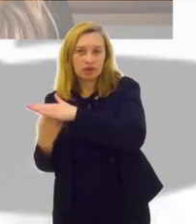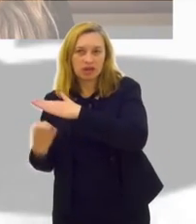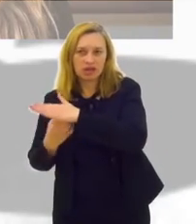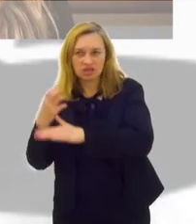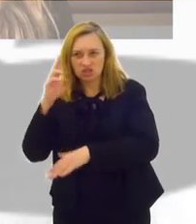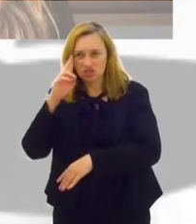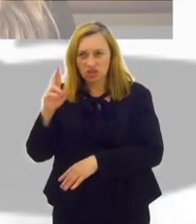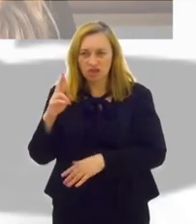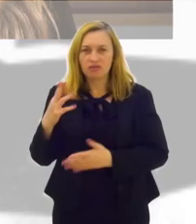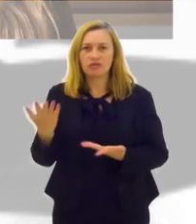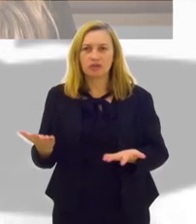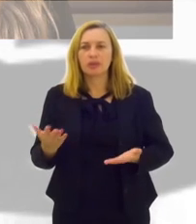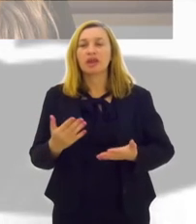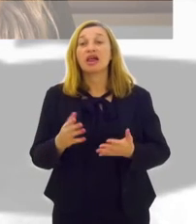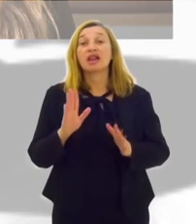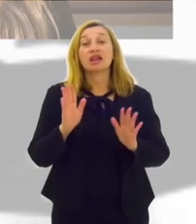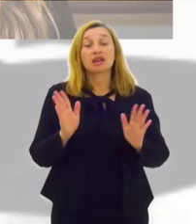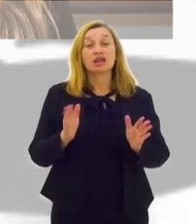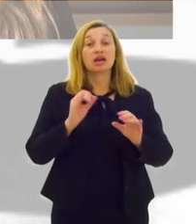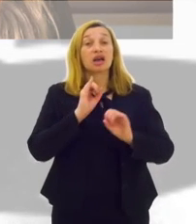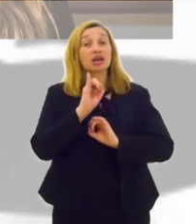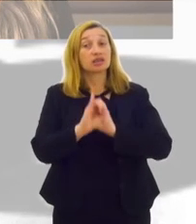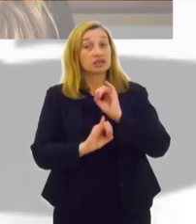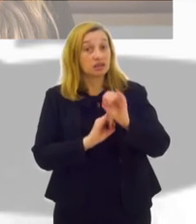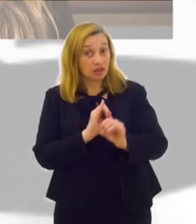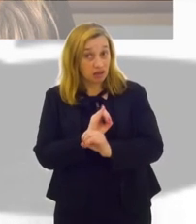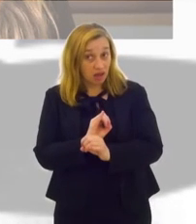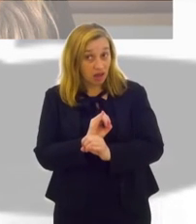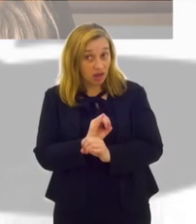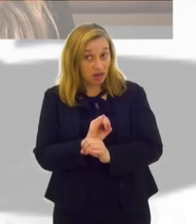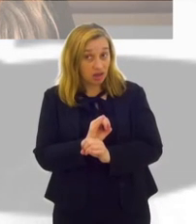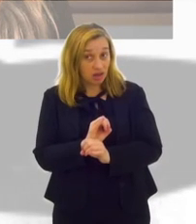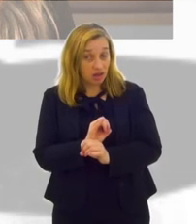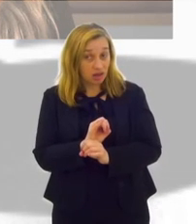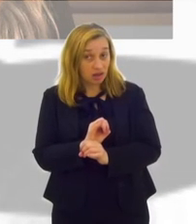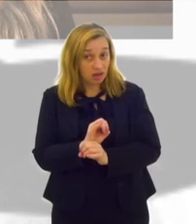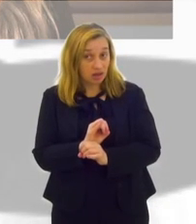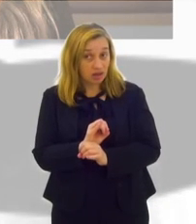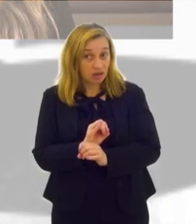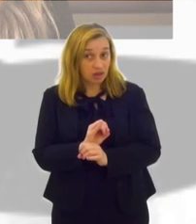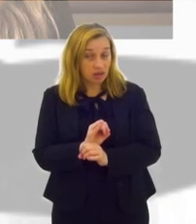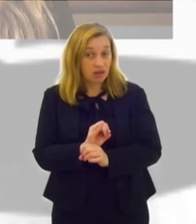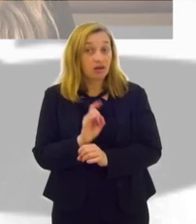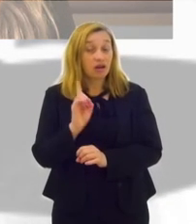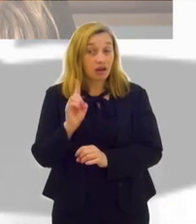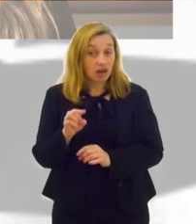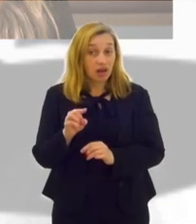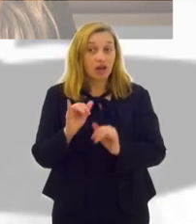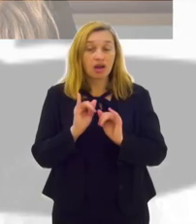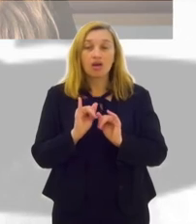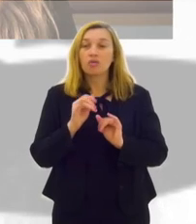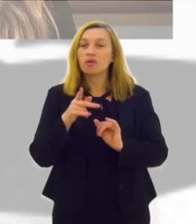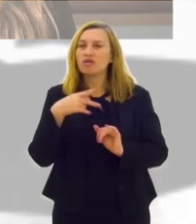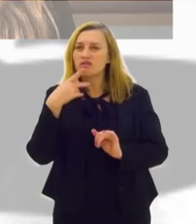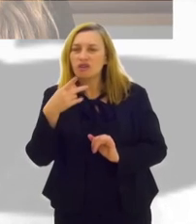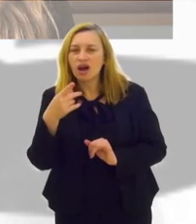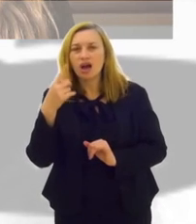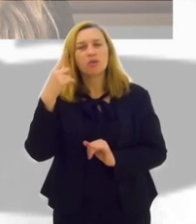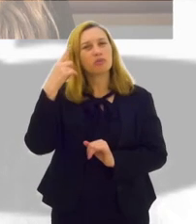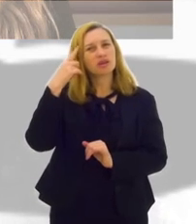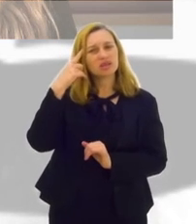empresas, na internet, ela em si é uma manifestação